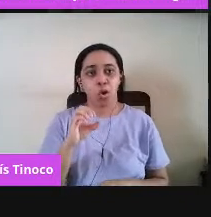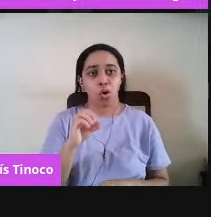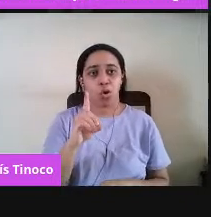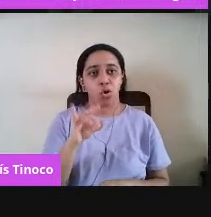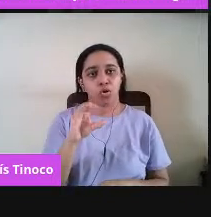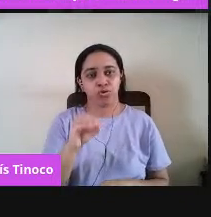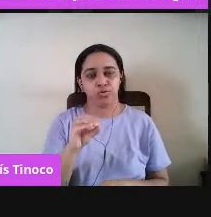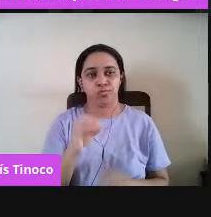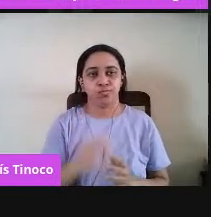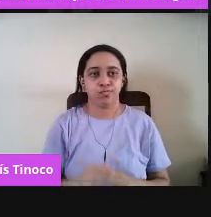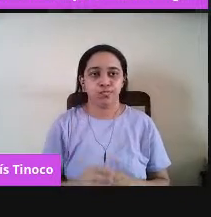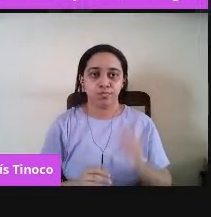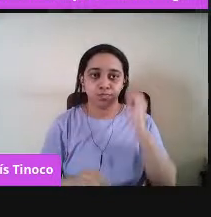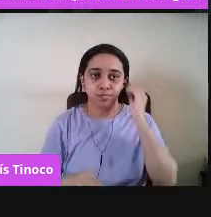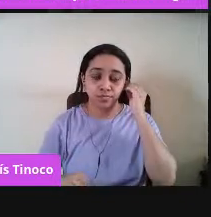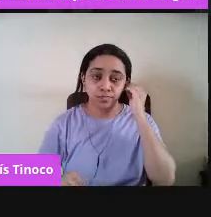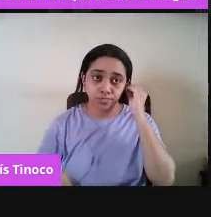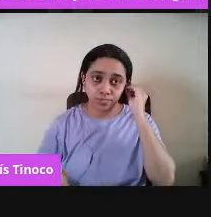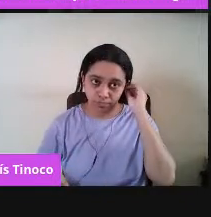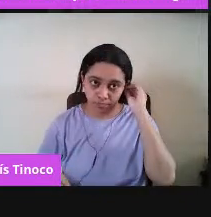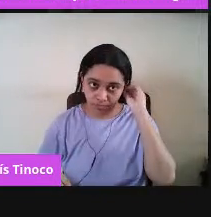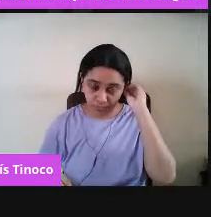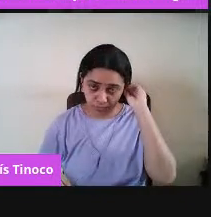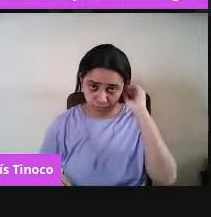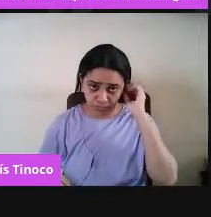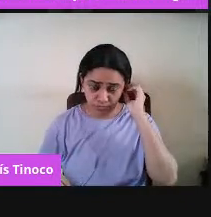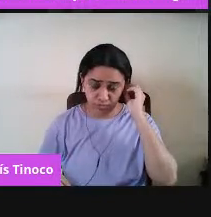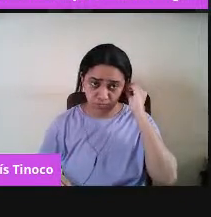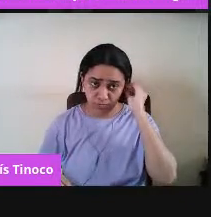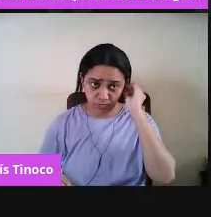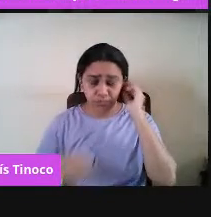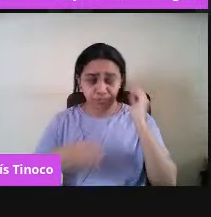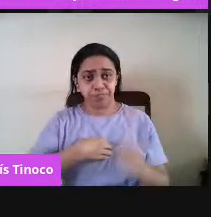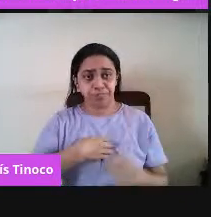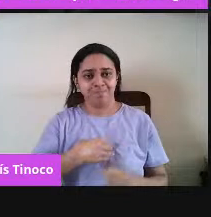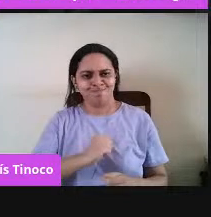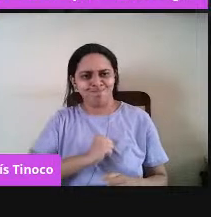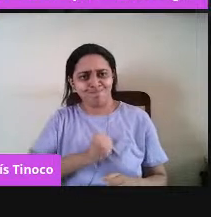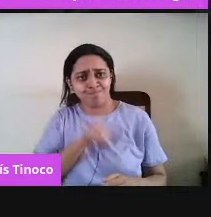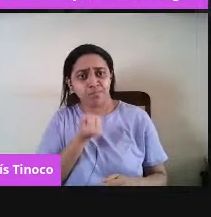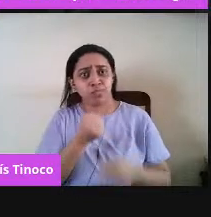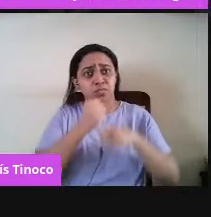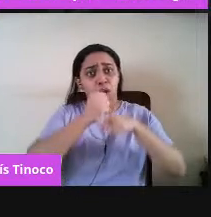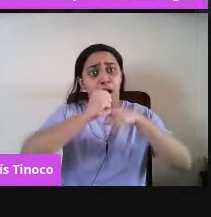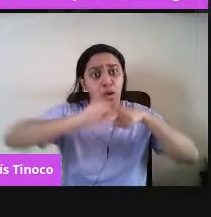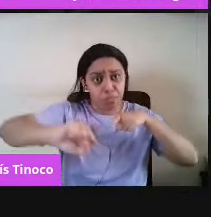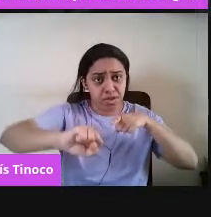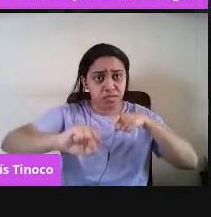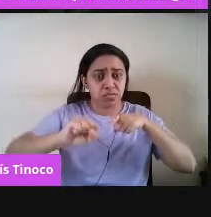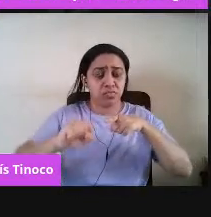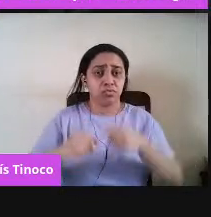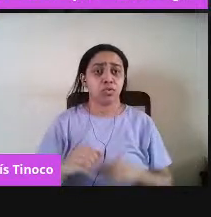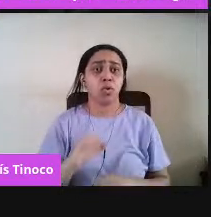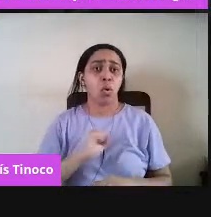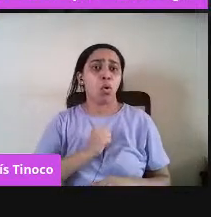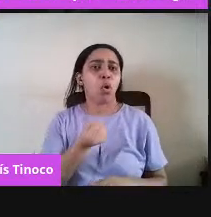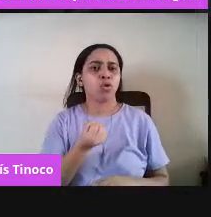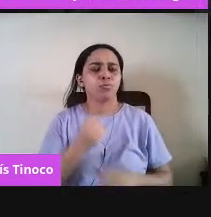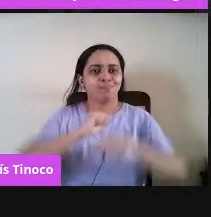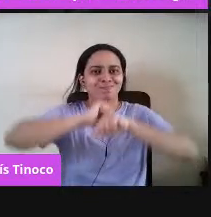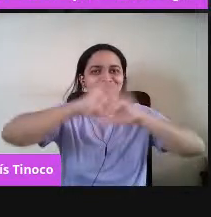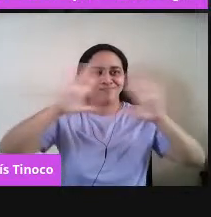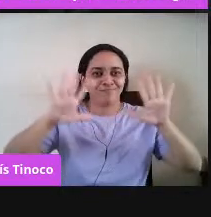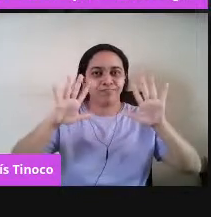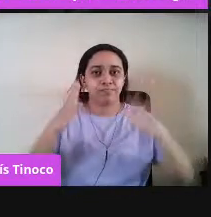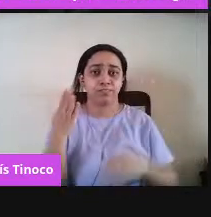não abaixei minha aula. Do sentimento do ódio que o orienta argumentativamente. O ódio é definido por Weiss,